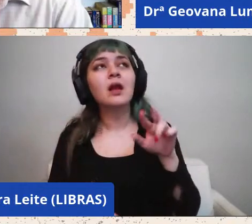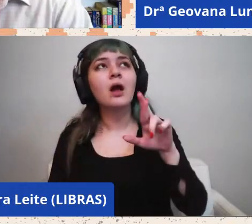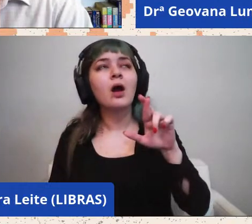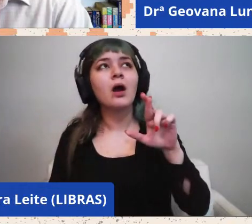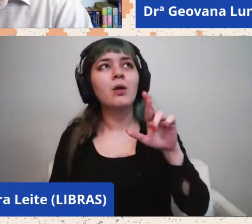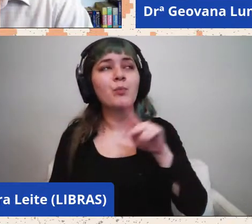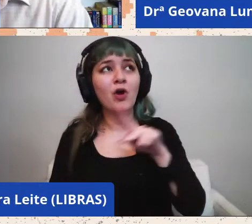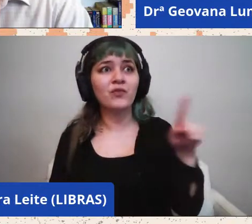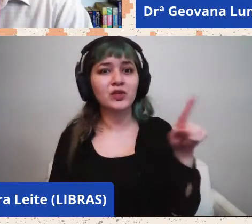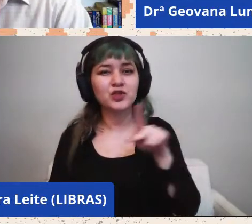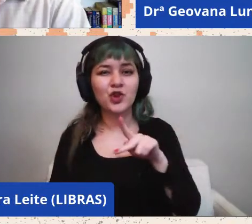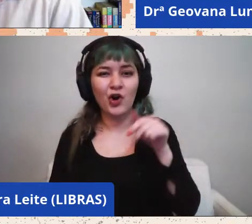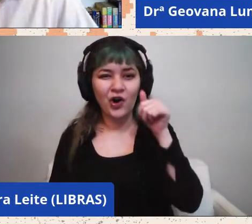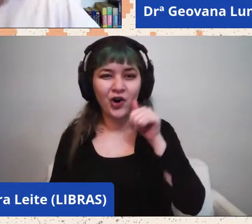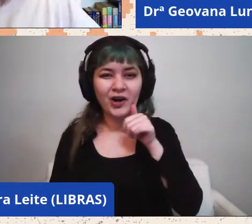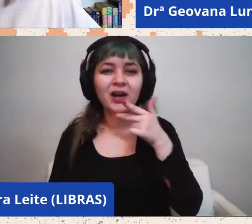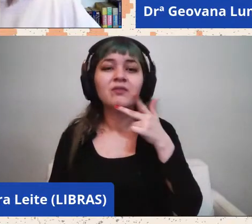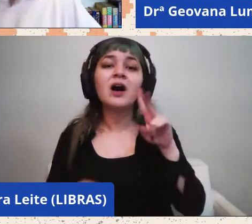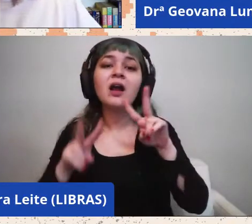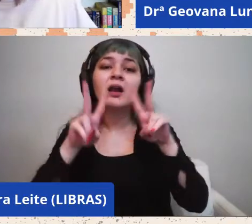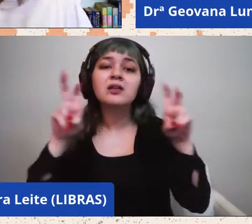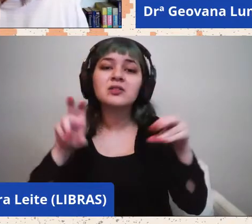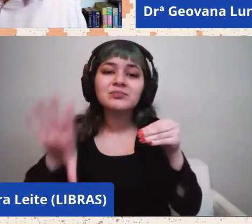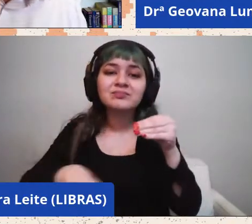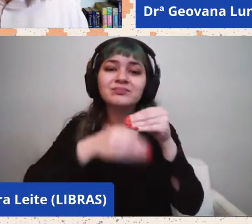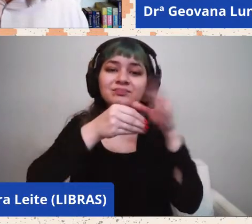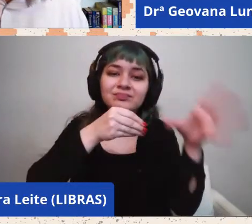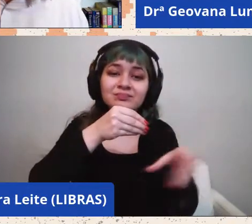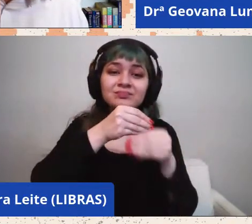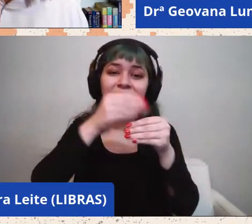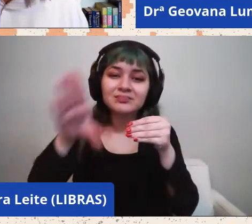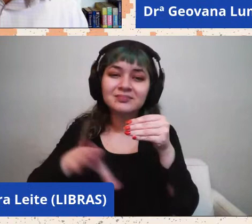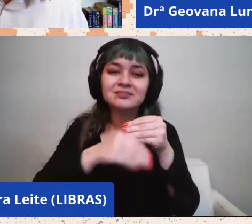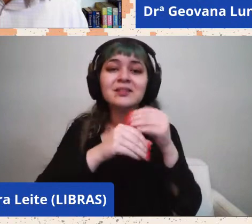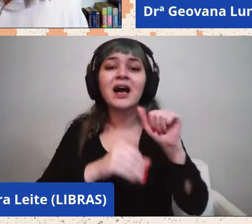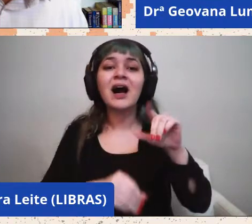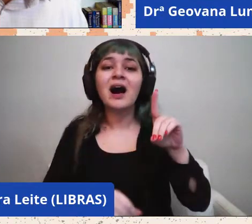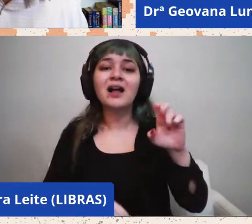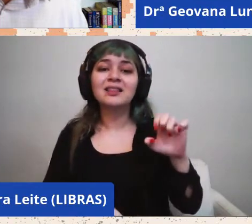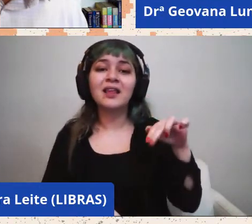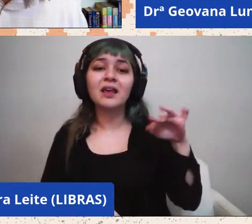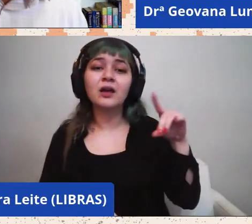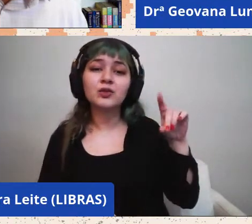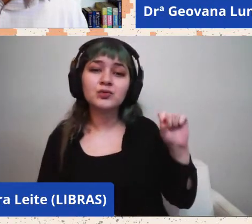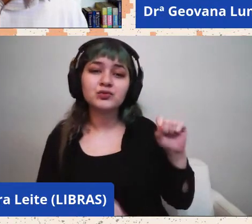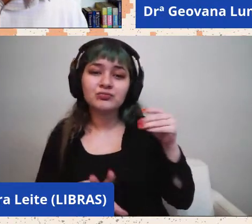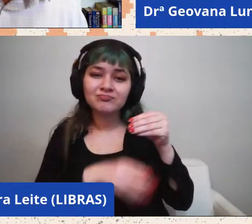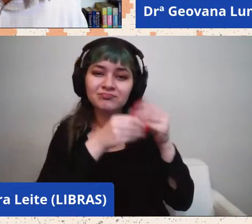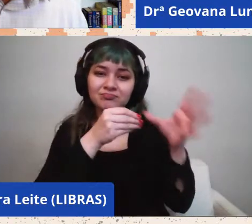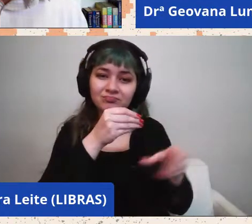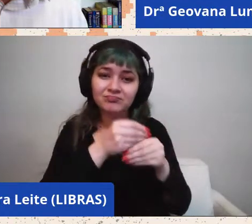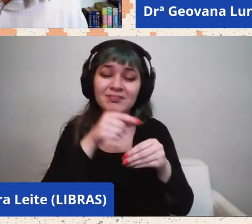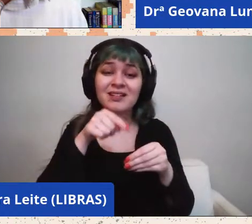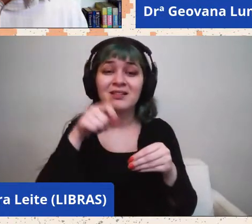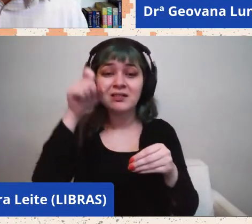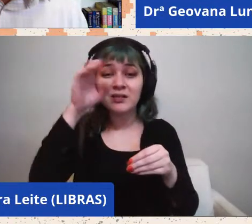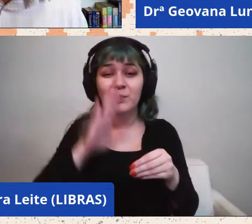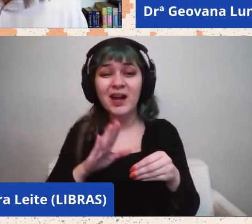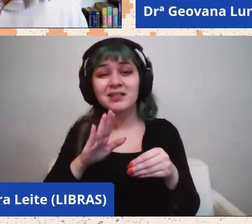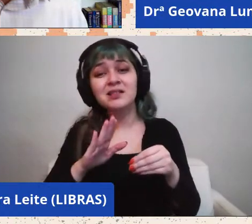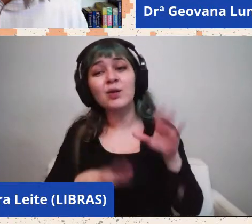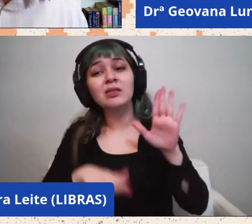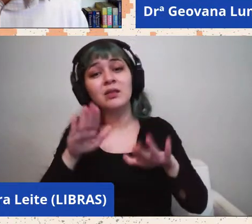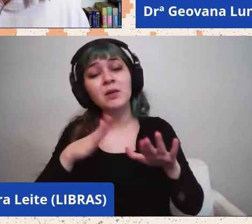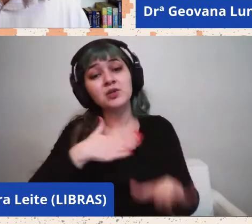sobre os adendos, né, que eles vão submetendo e que é algo que no Brasil a gente ainda, dependendo, pelo menos na